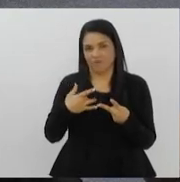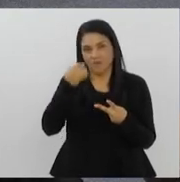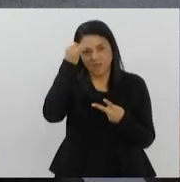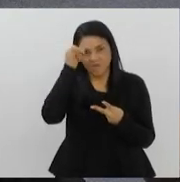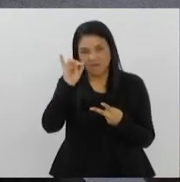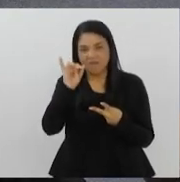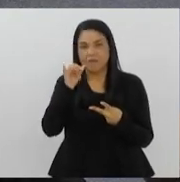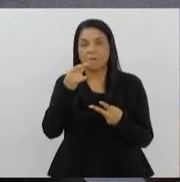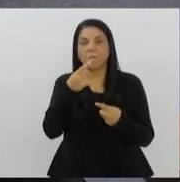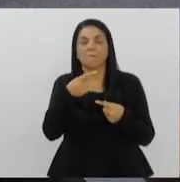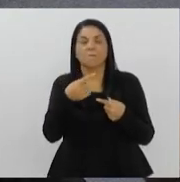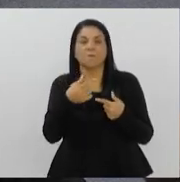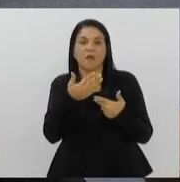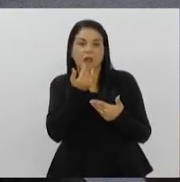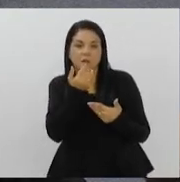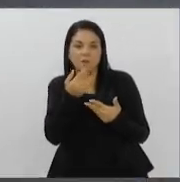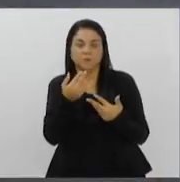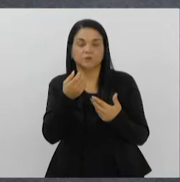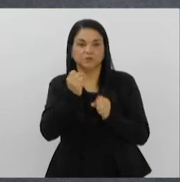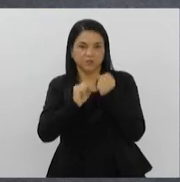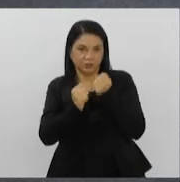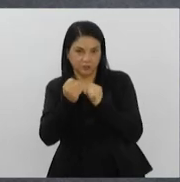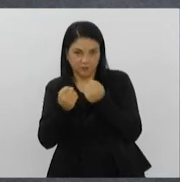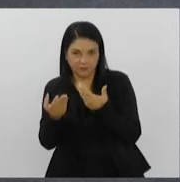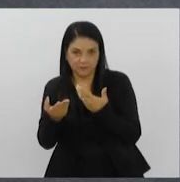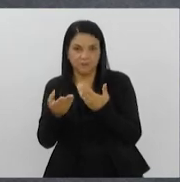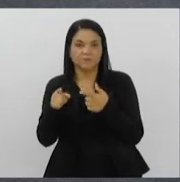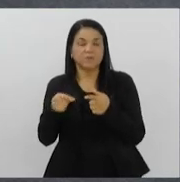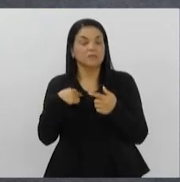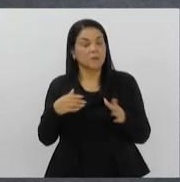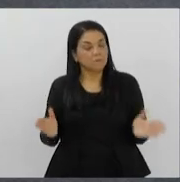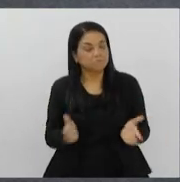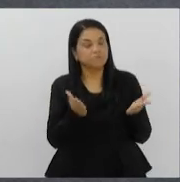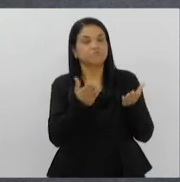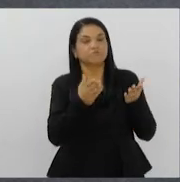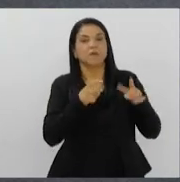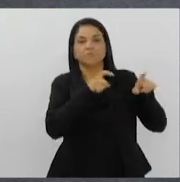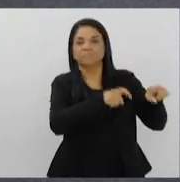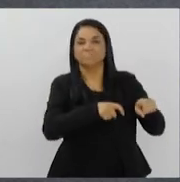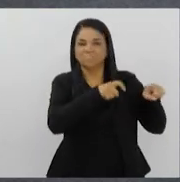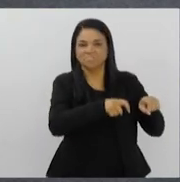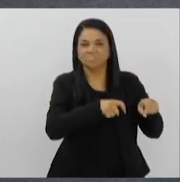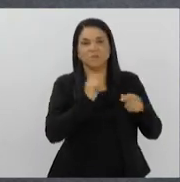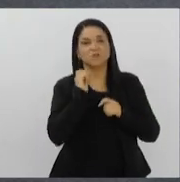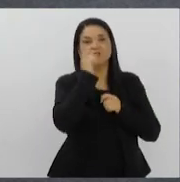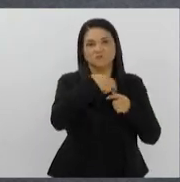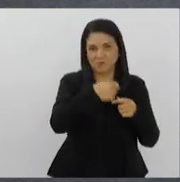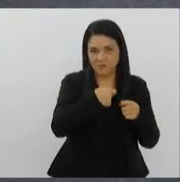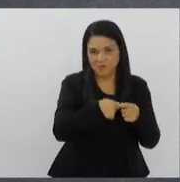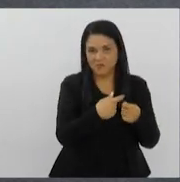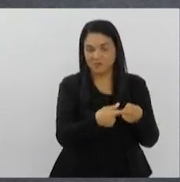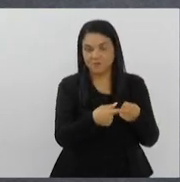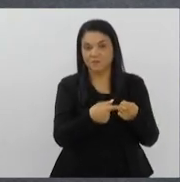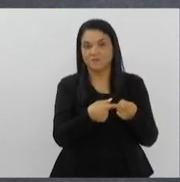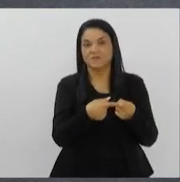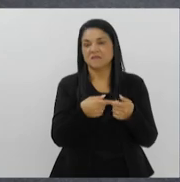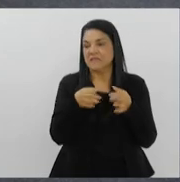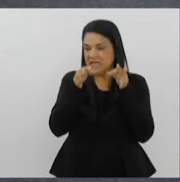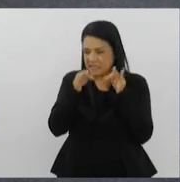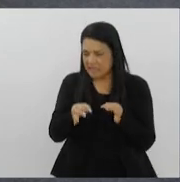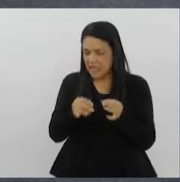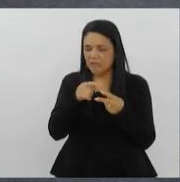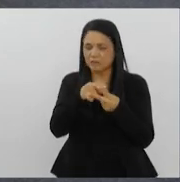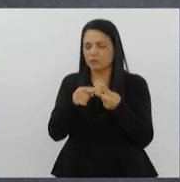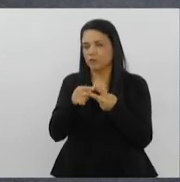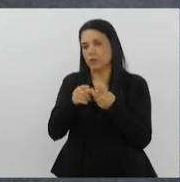cooperativas, os pescadores, os produtores. Então, Vossa Excelência acerta nos dois lados, no lado alimentar,